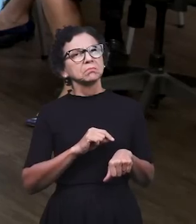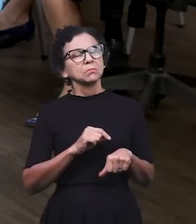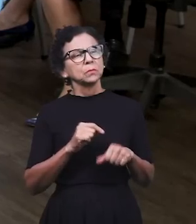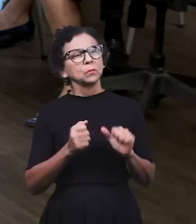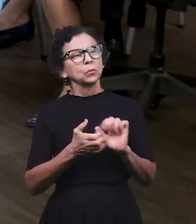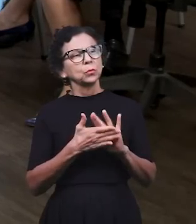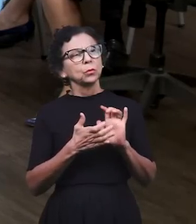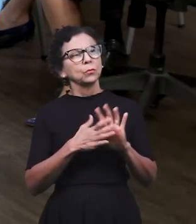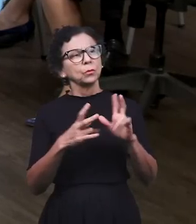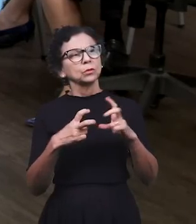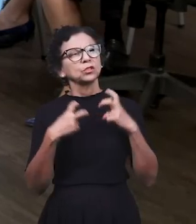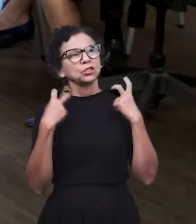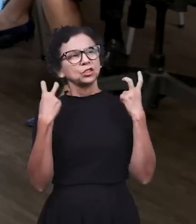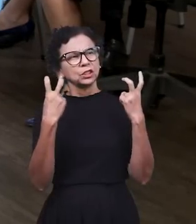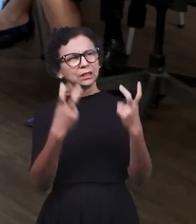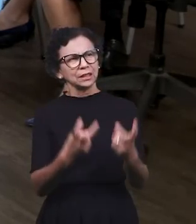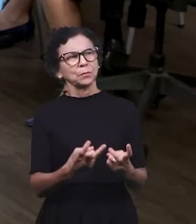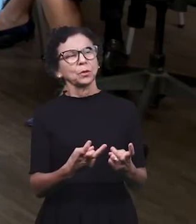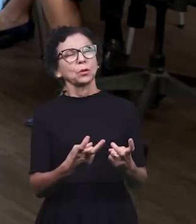Olha,